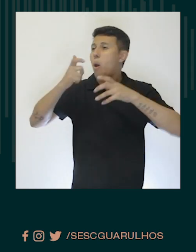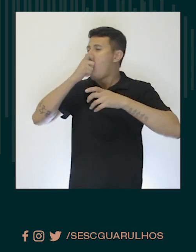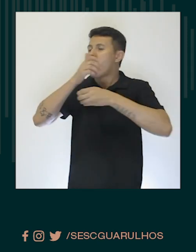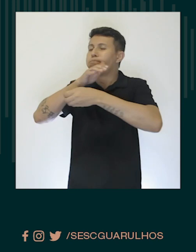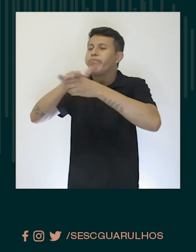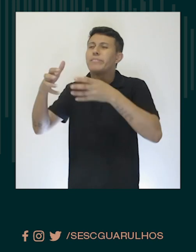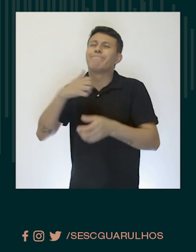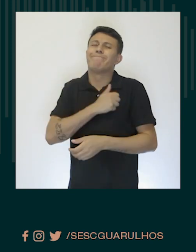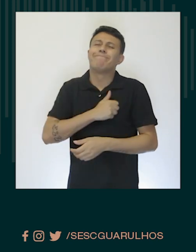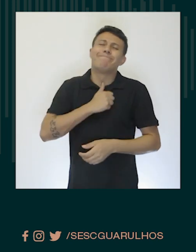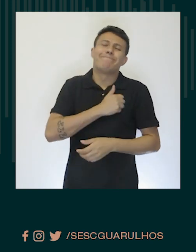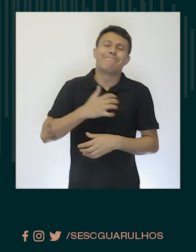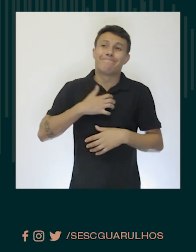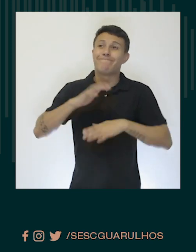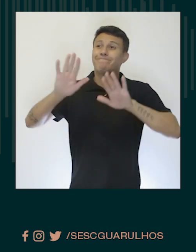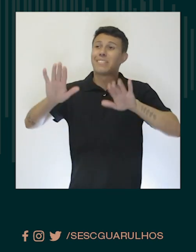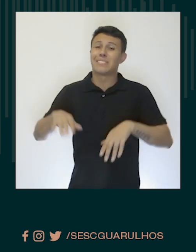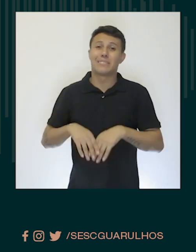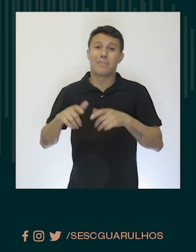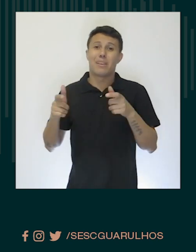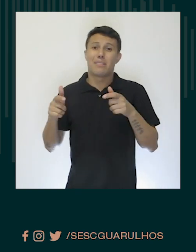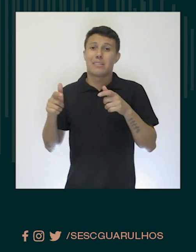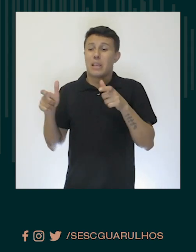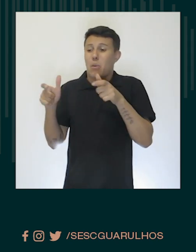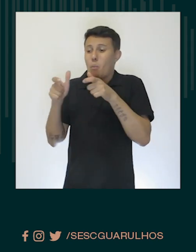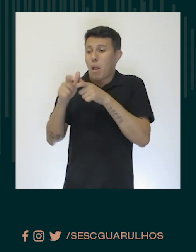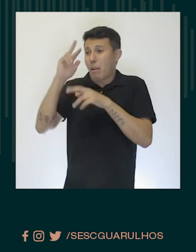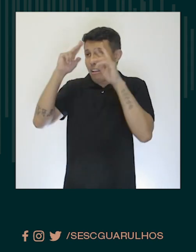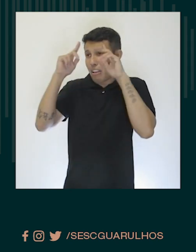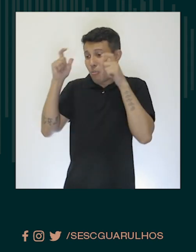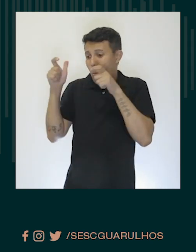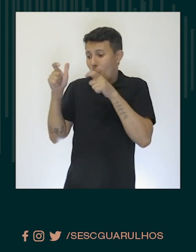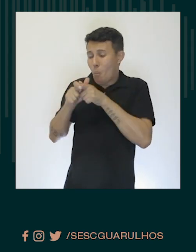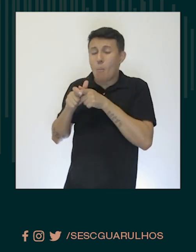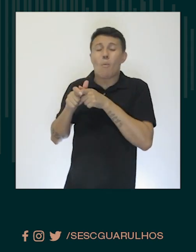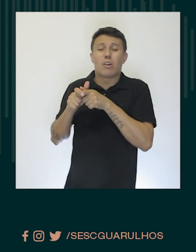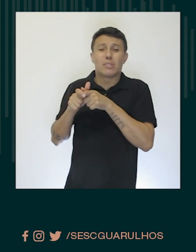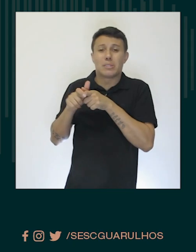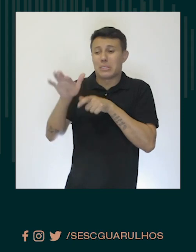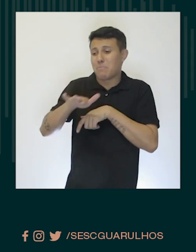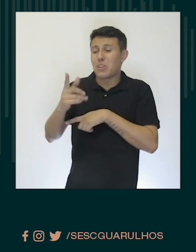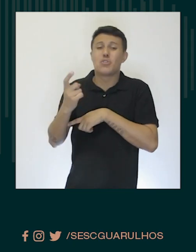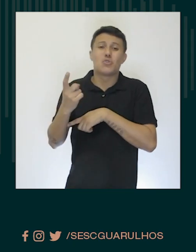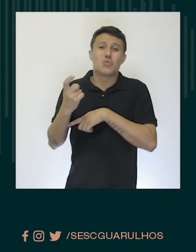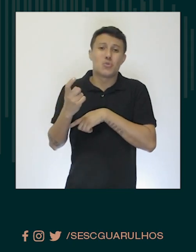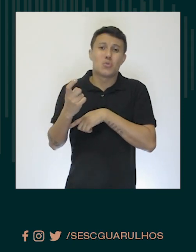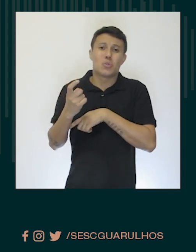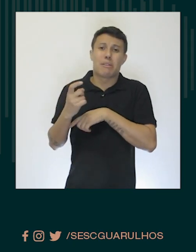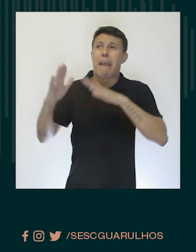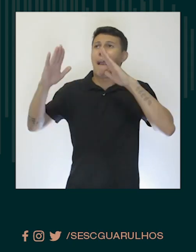a gente tem que reduzir o nosso espaço criativo para um ambiente só, um quarto, uma casa,